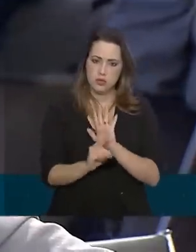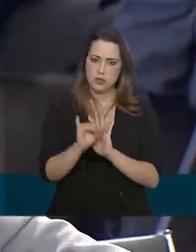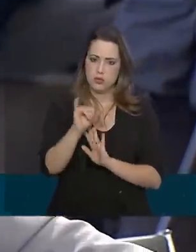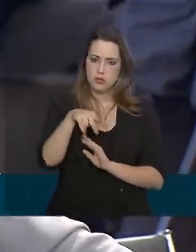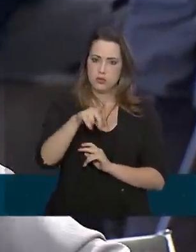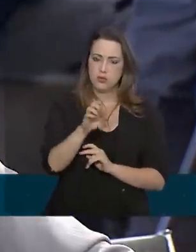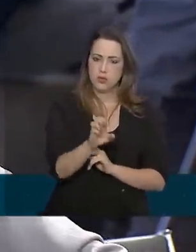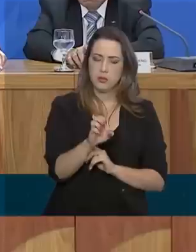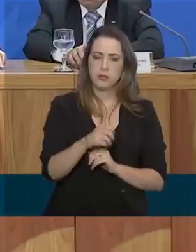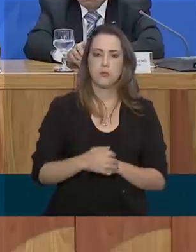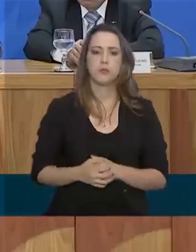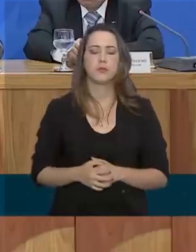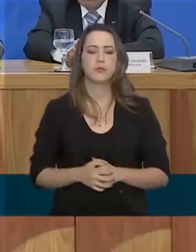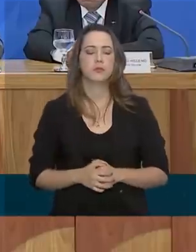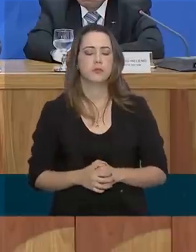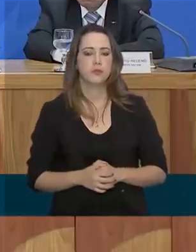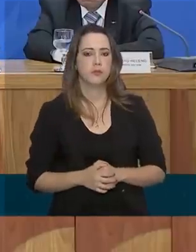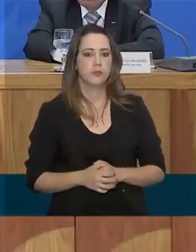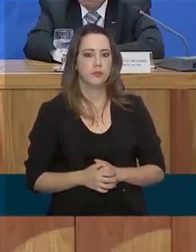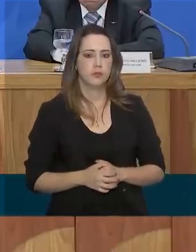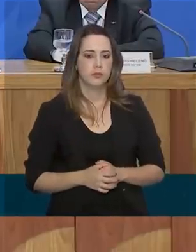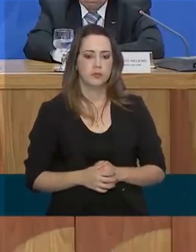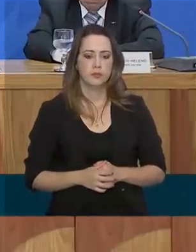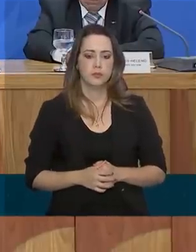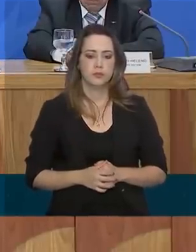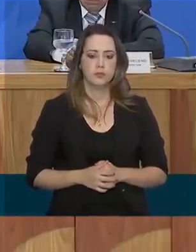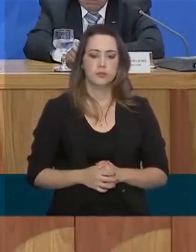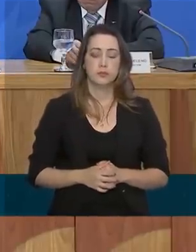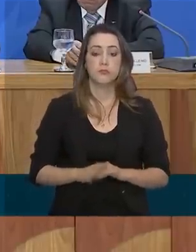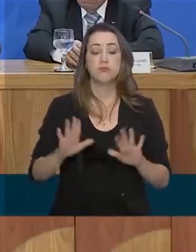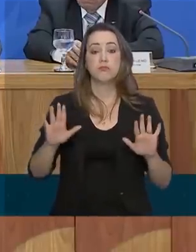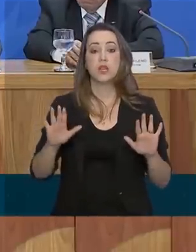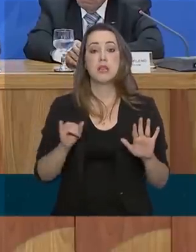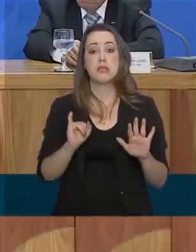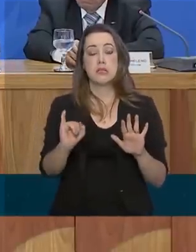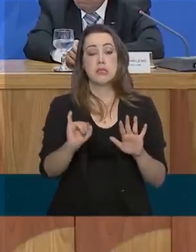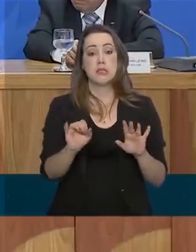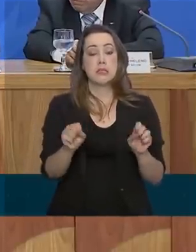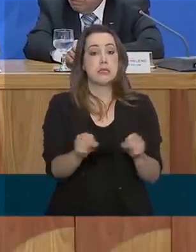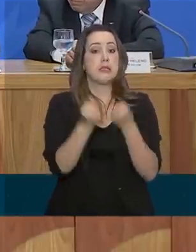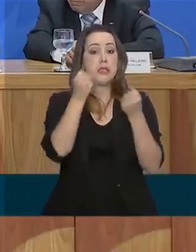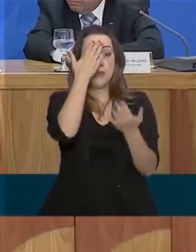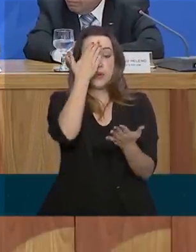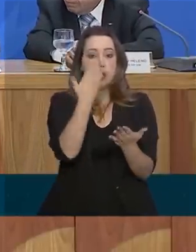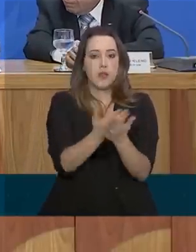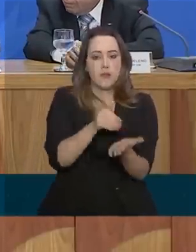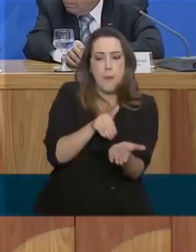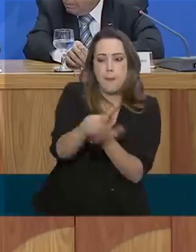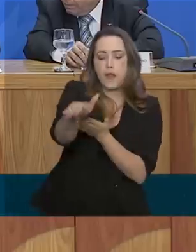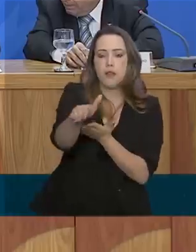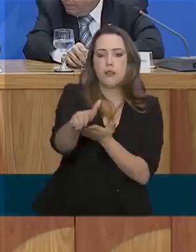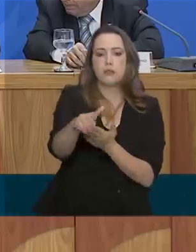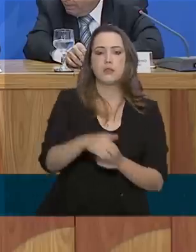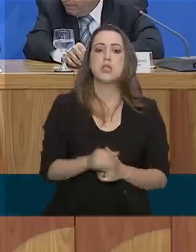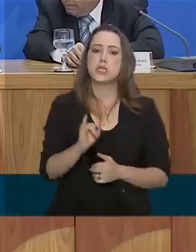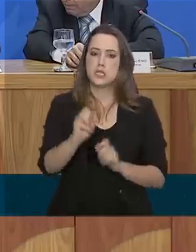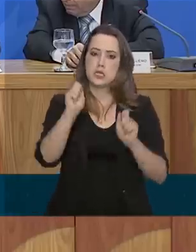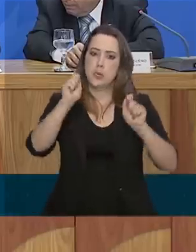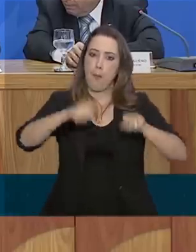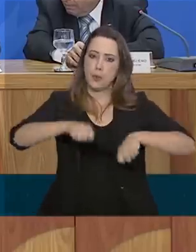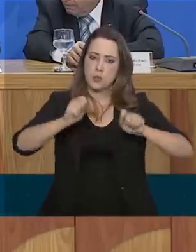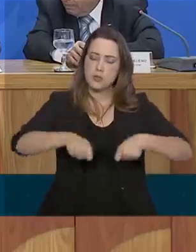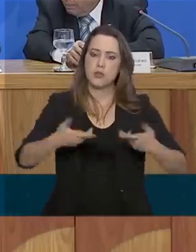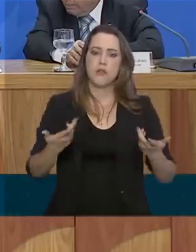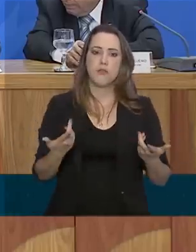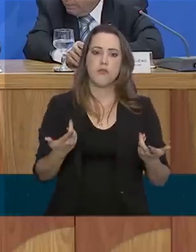inc por gentileza e quebrou a confiança vai ser demitido sumariamente se for possível se